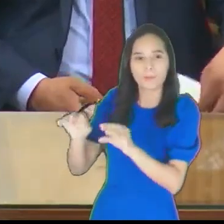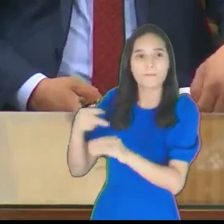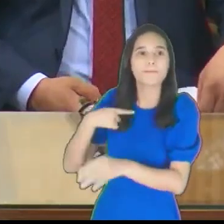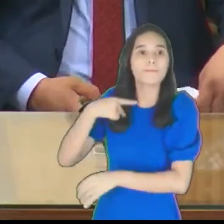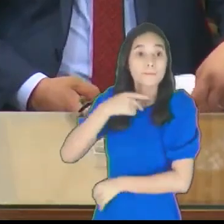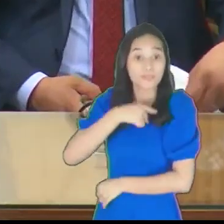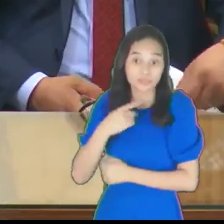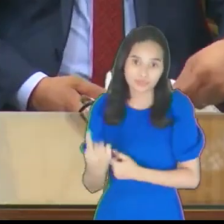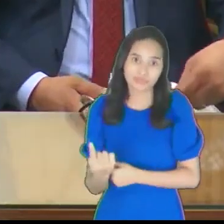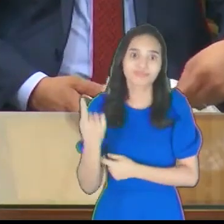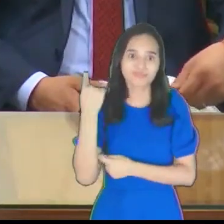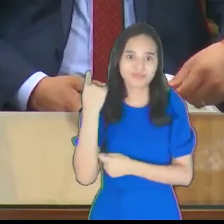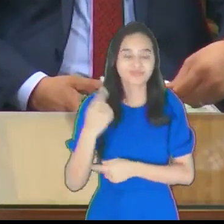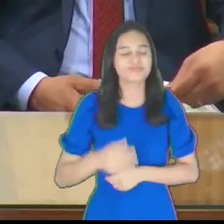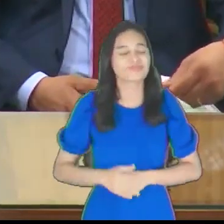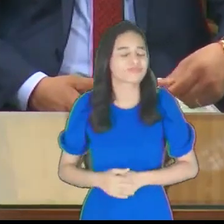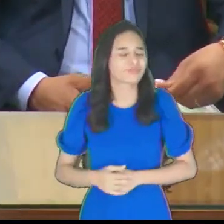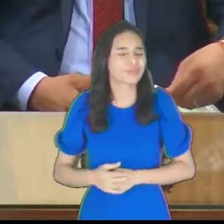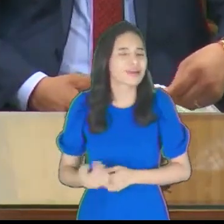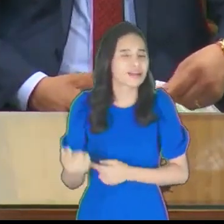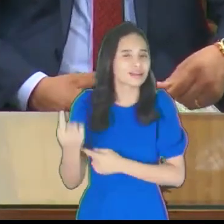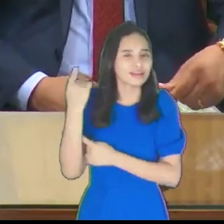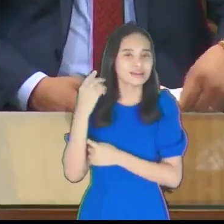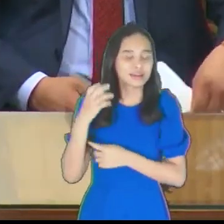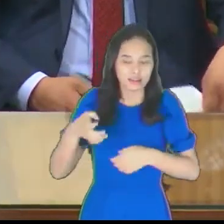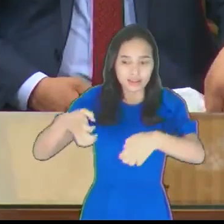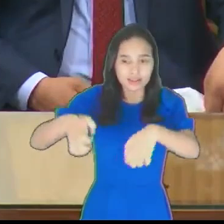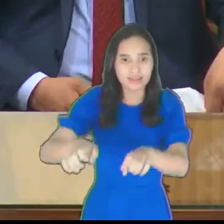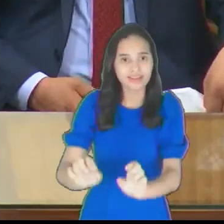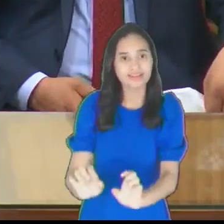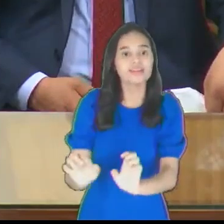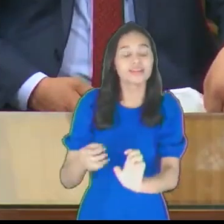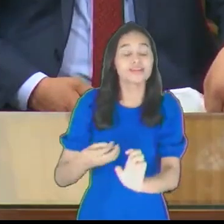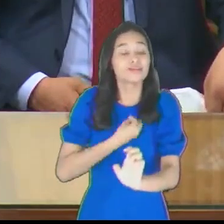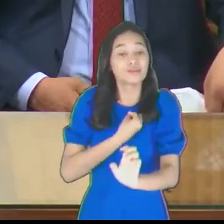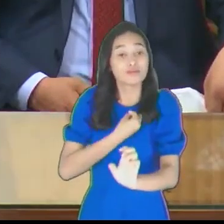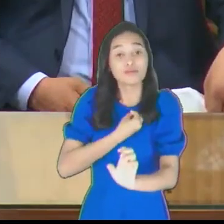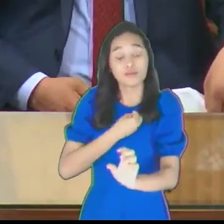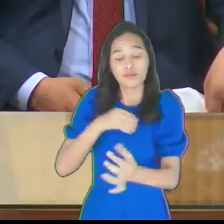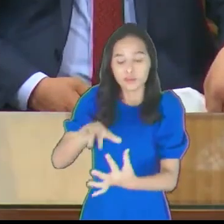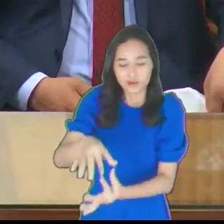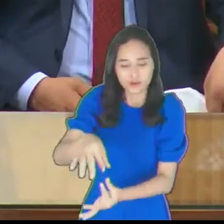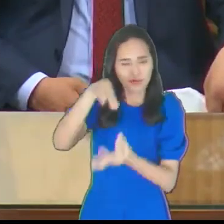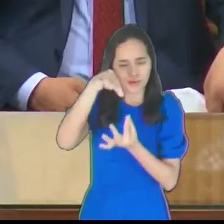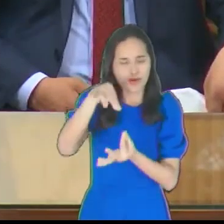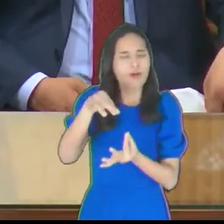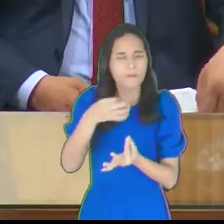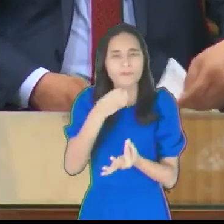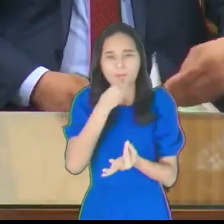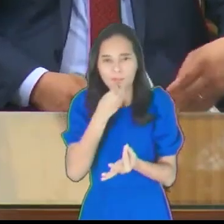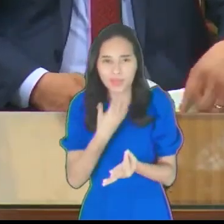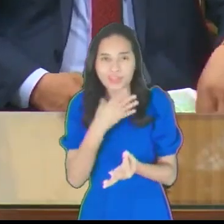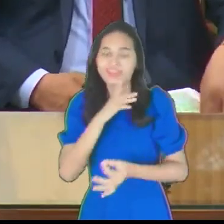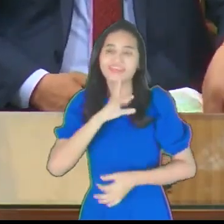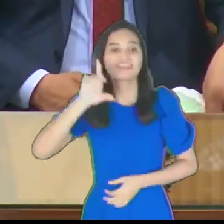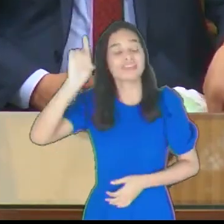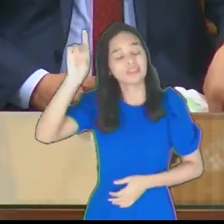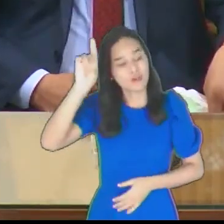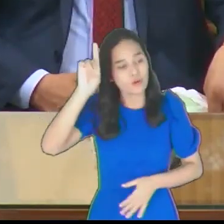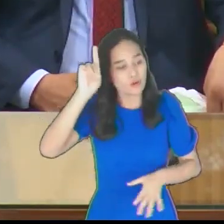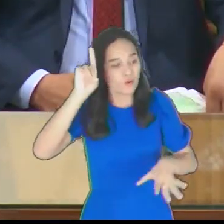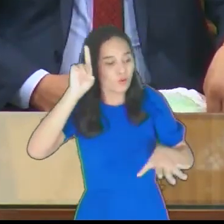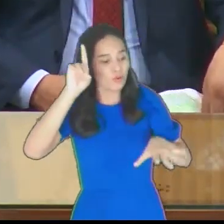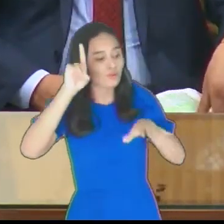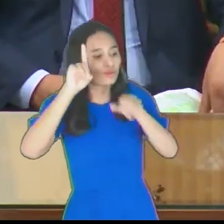da época, e naquele tempo Ezequias estava numa vida espiritual boa, e Deus ouviu a oração